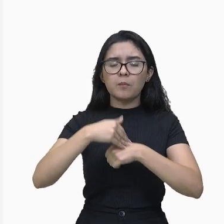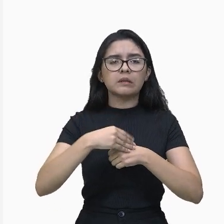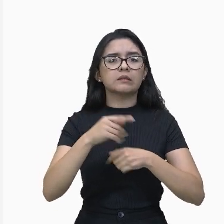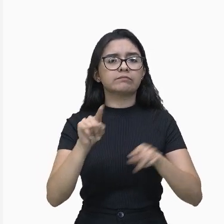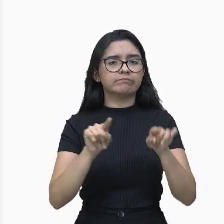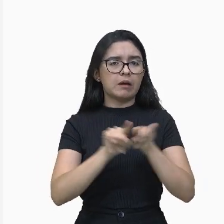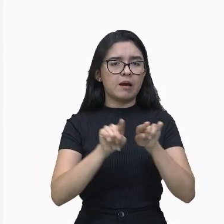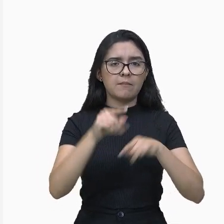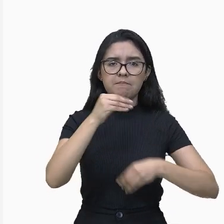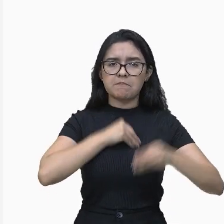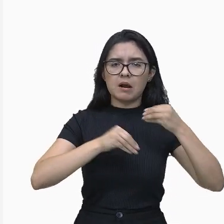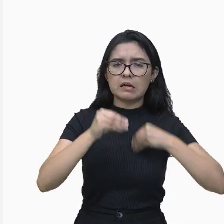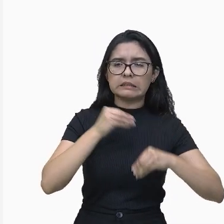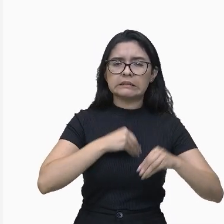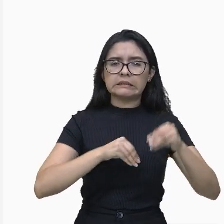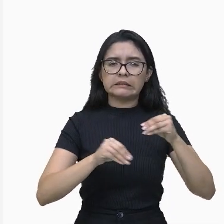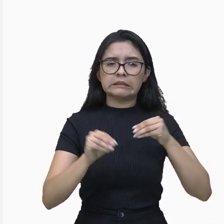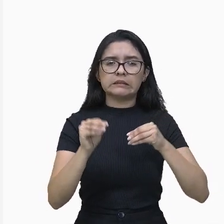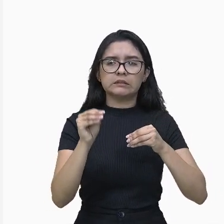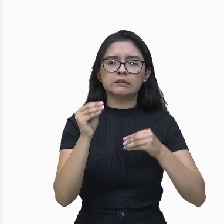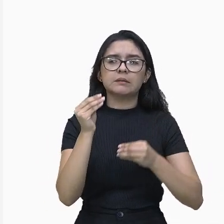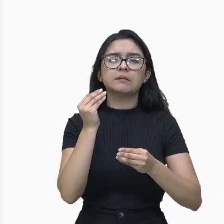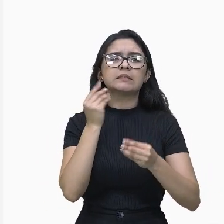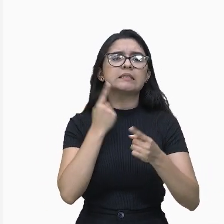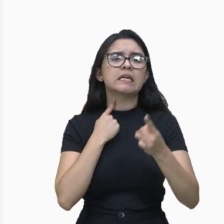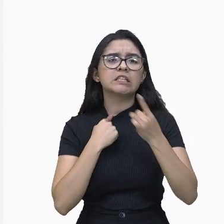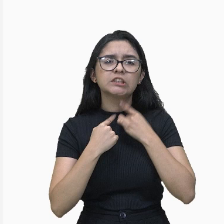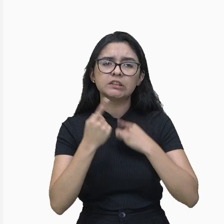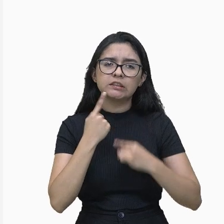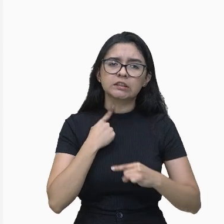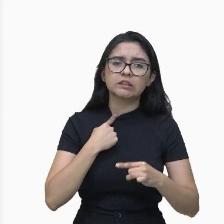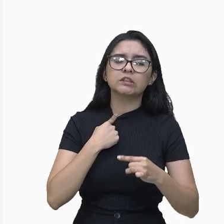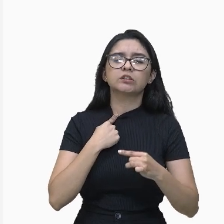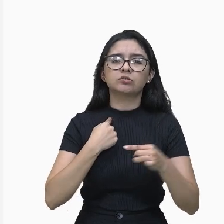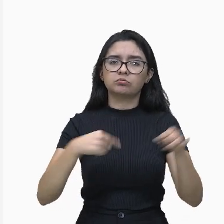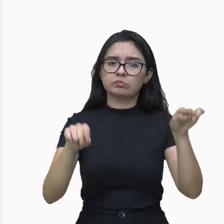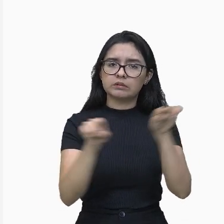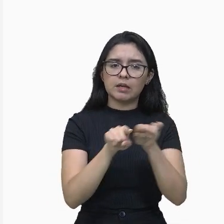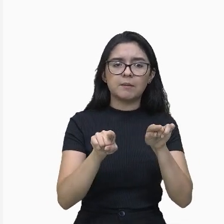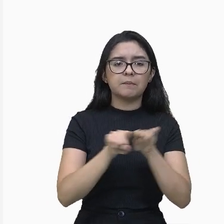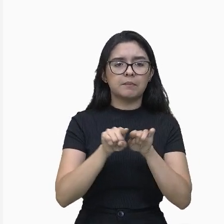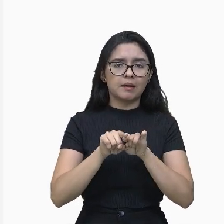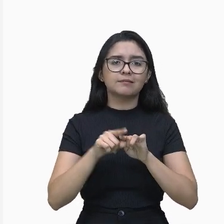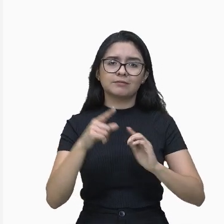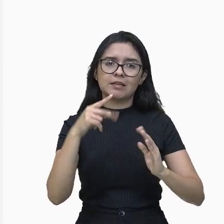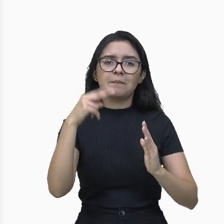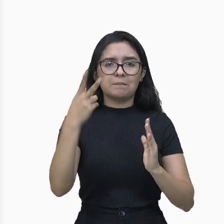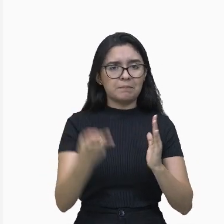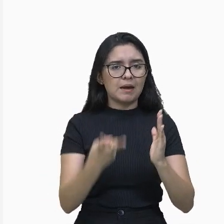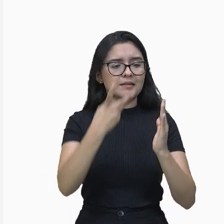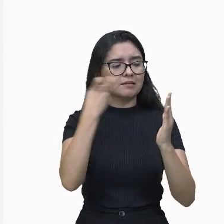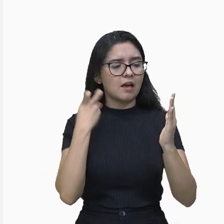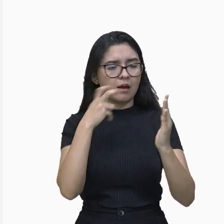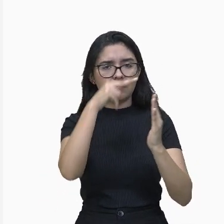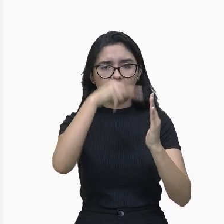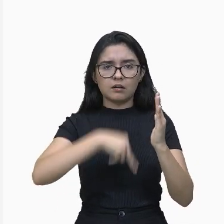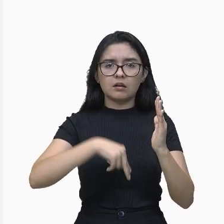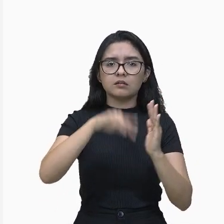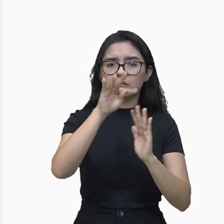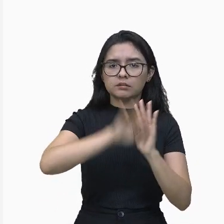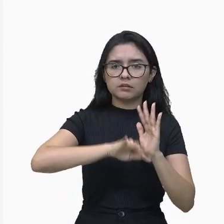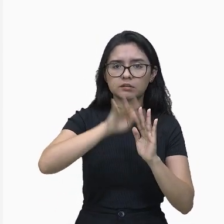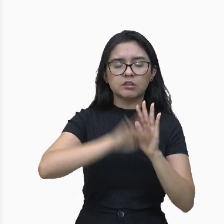pecado de desejo a gente vai ter esses sentimentos aí convivendo no texto certo eu lírico expressando esses